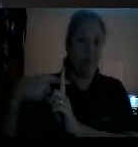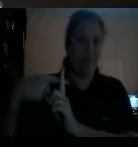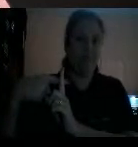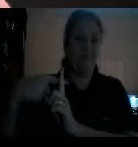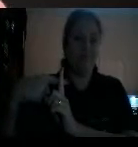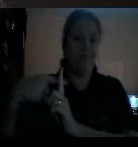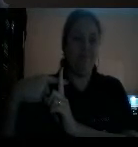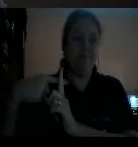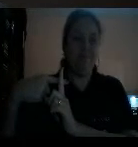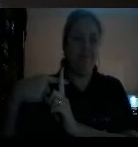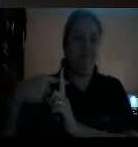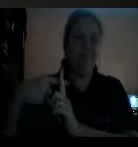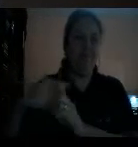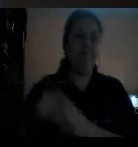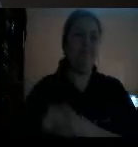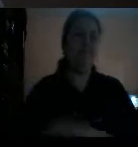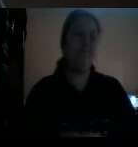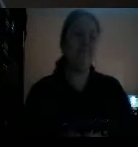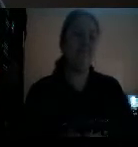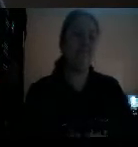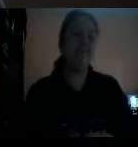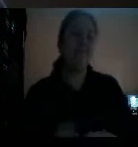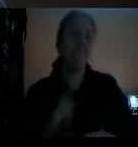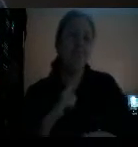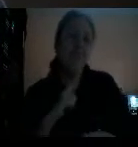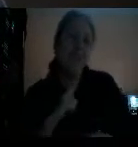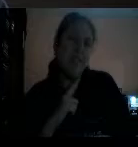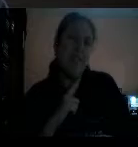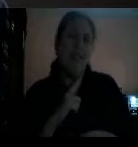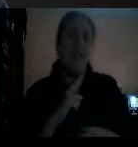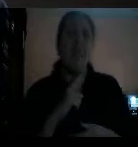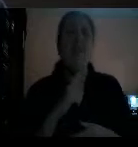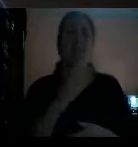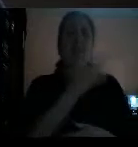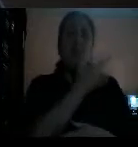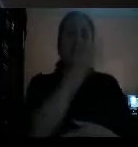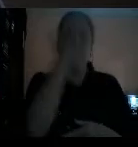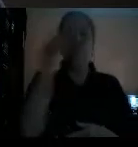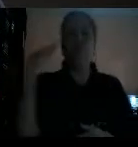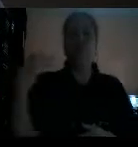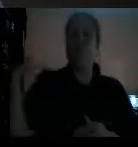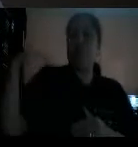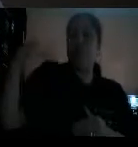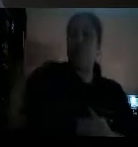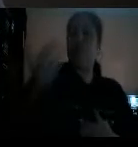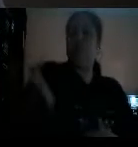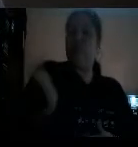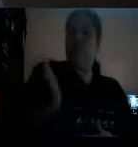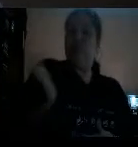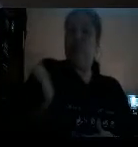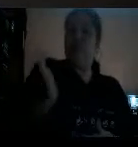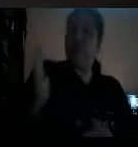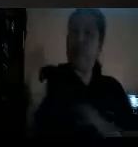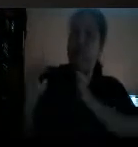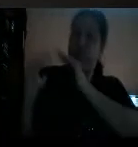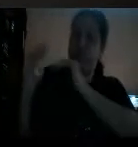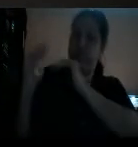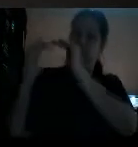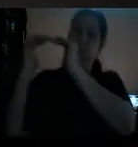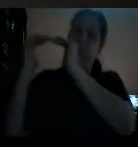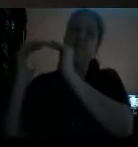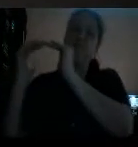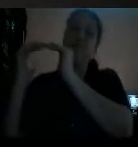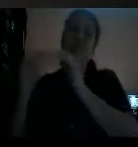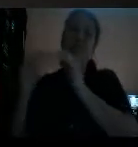Burke, de Auguste Comte, que acaba trazendo muito a ideia do darwinismo biológico para dentro das